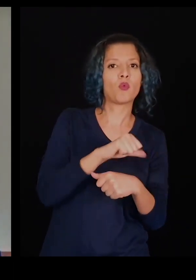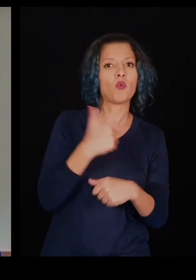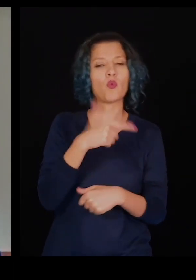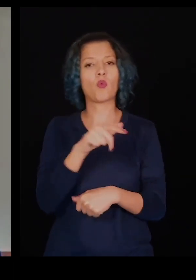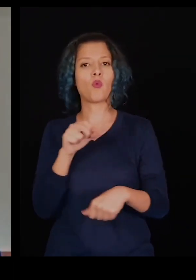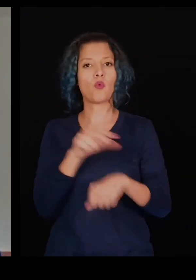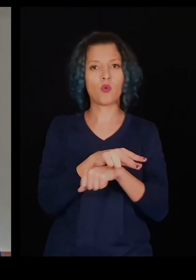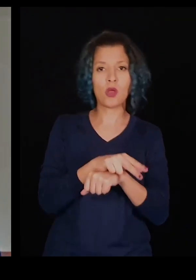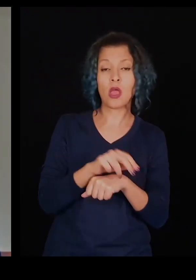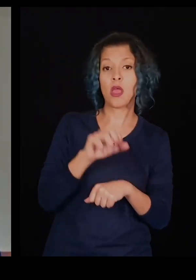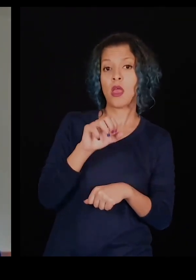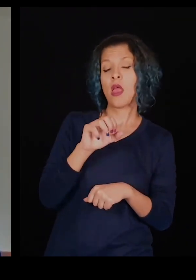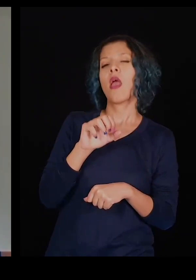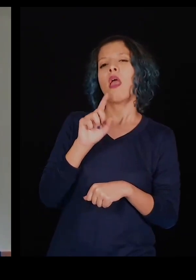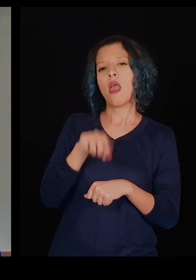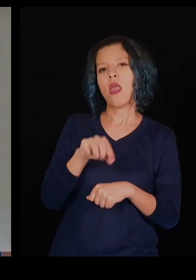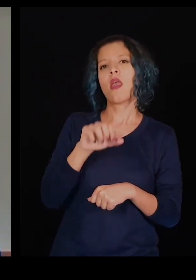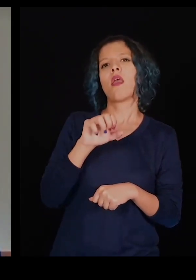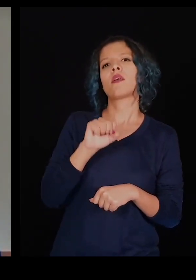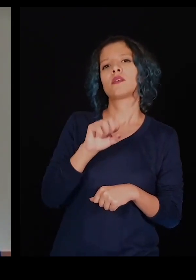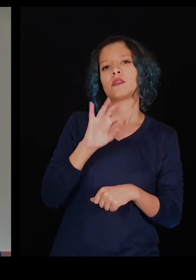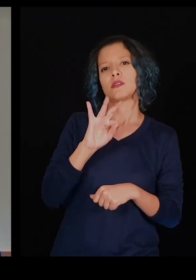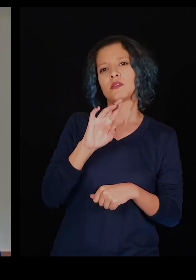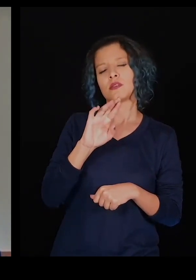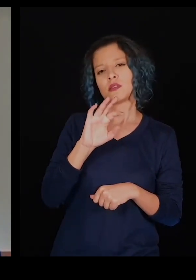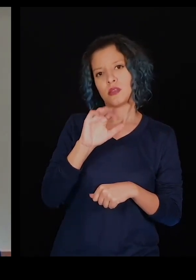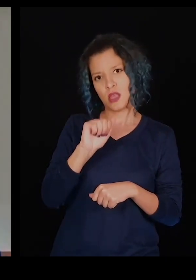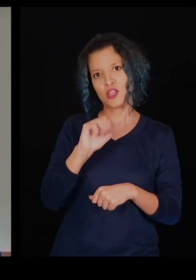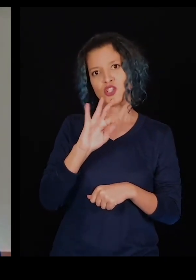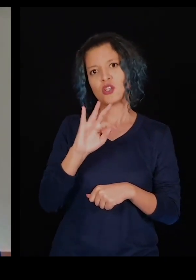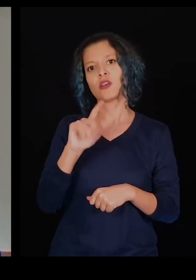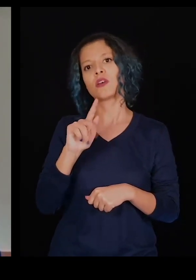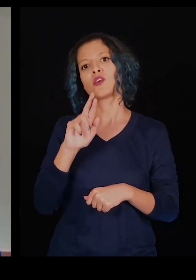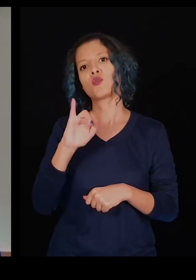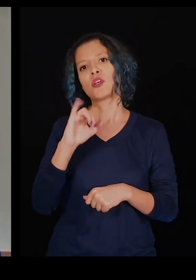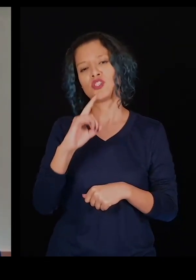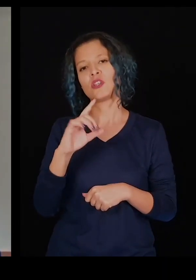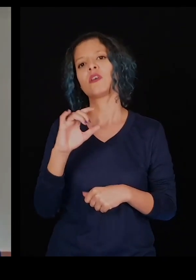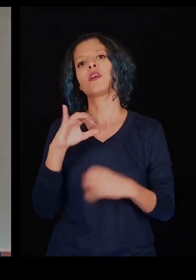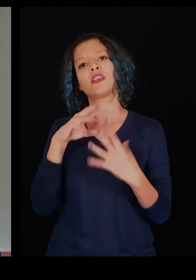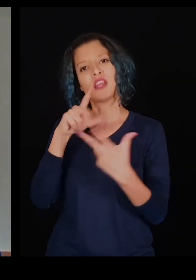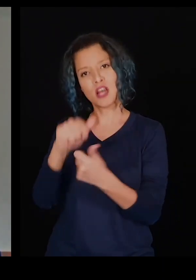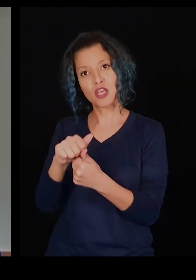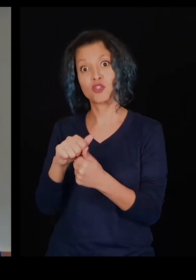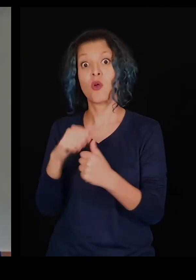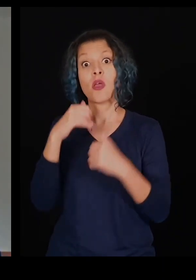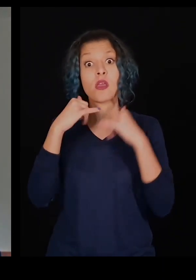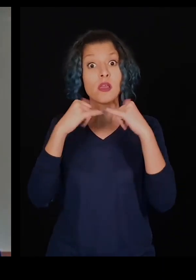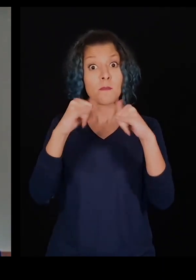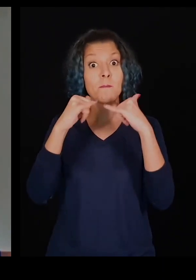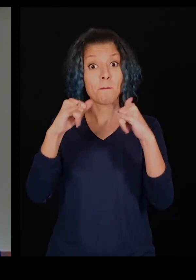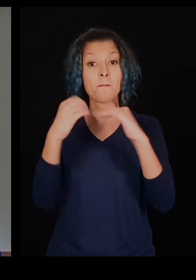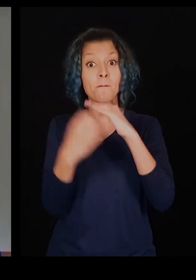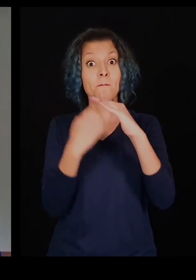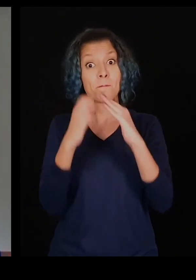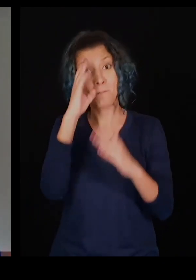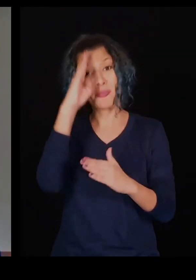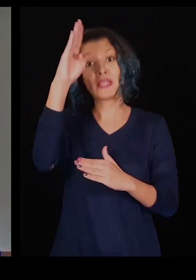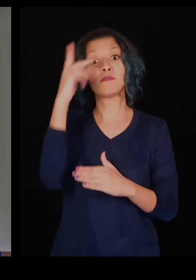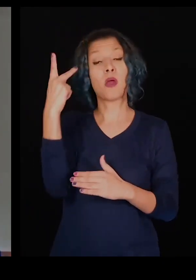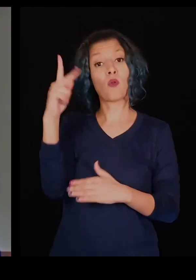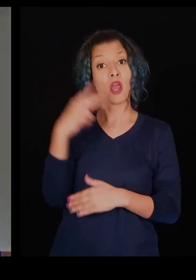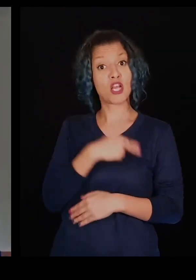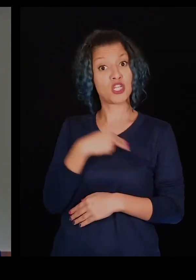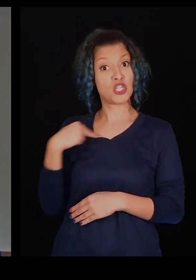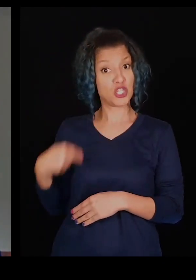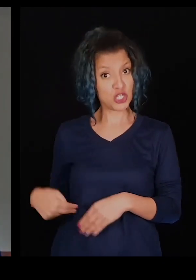Grid International, que é a maior empresa de energia da China e que é uma das grandes players, talvez entre